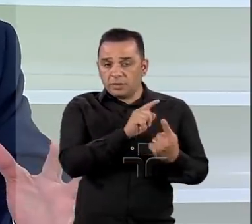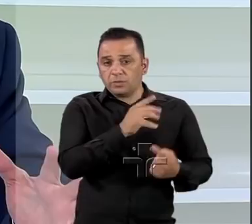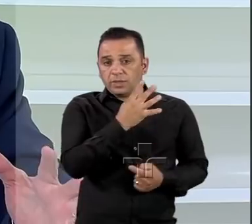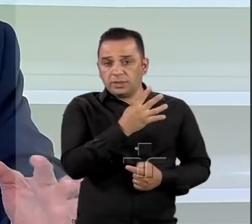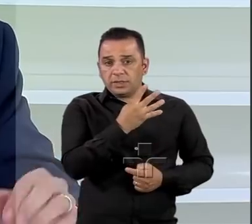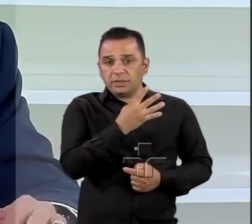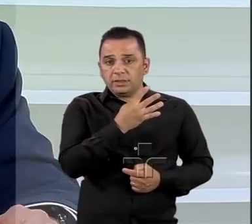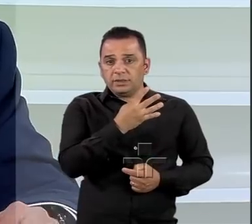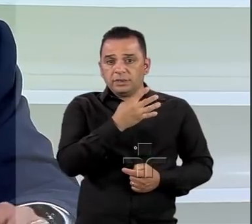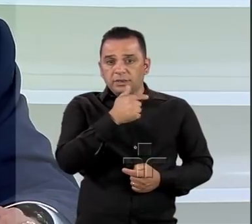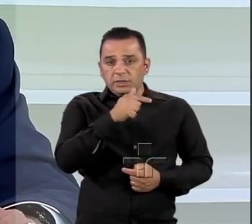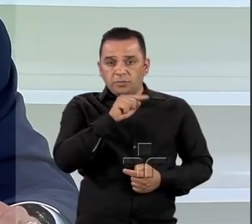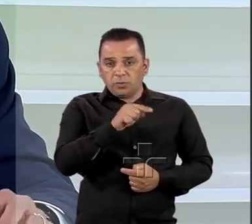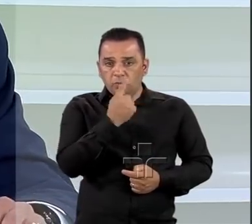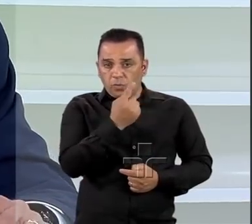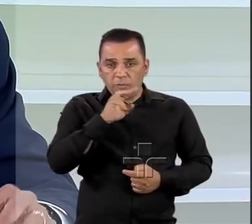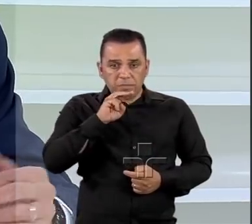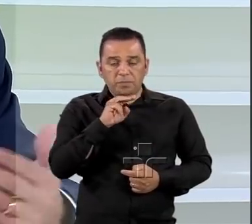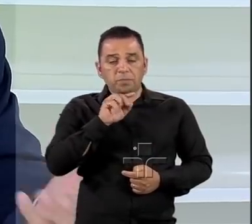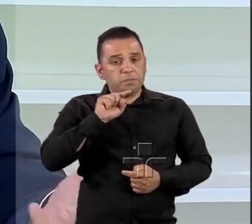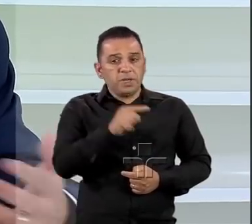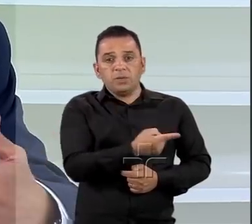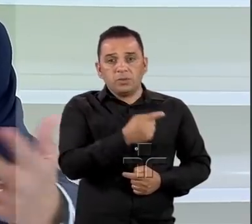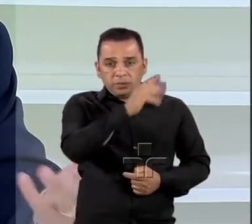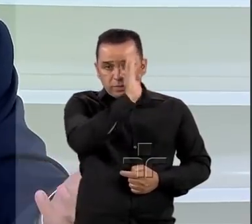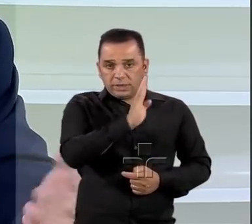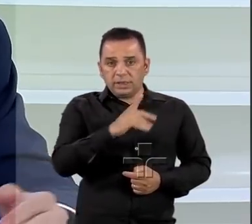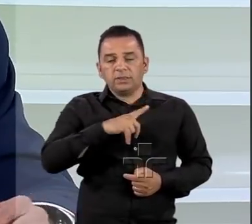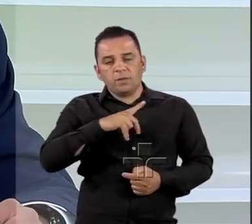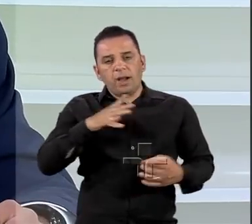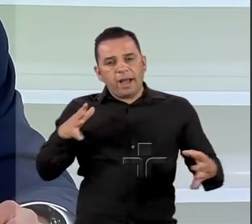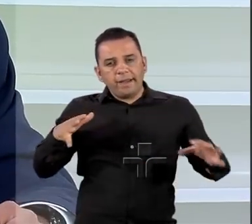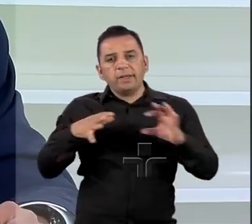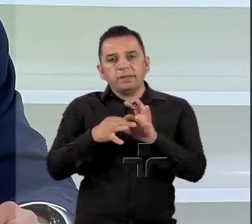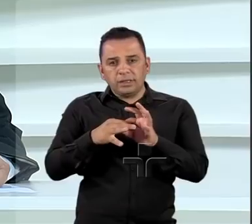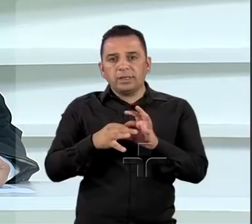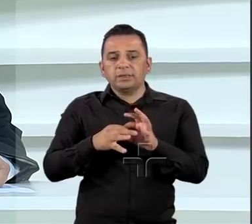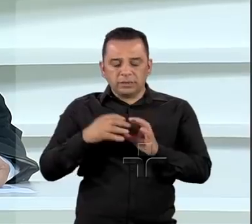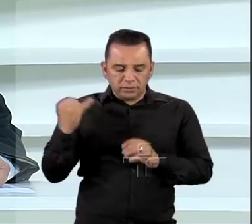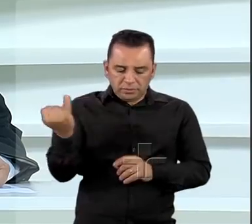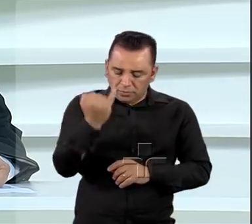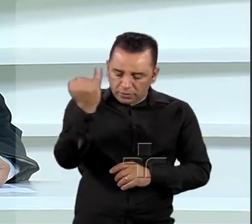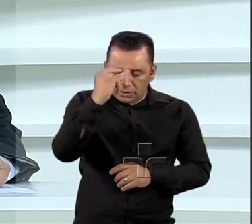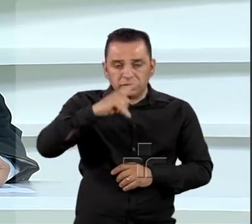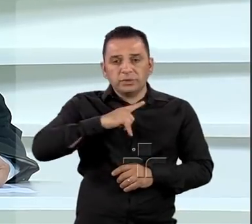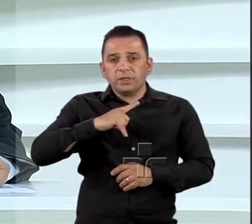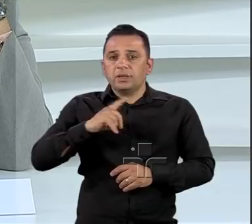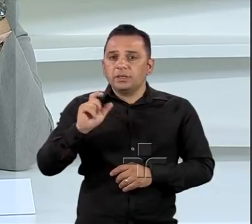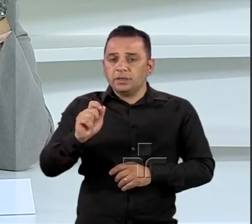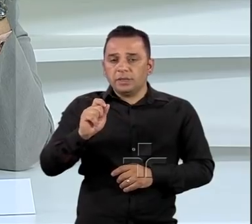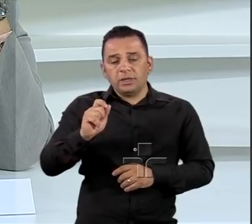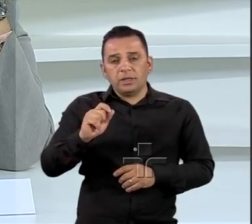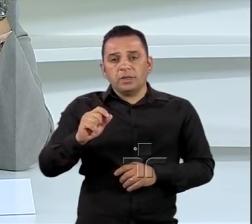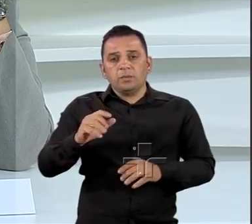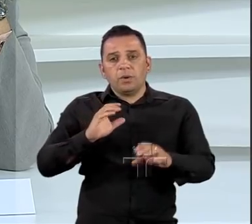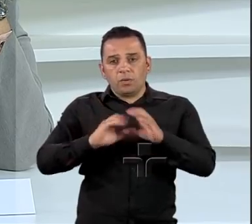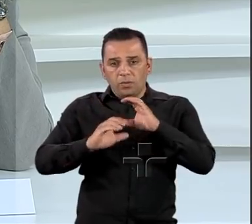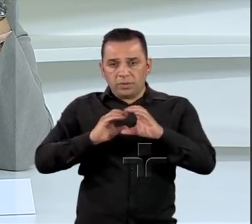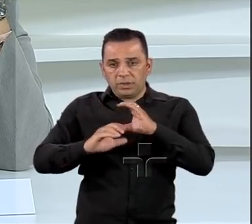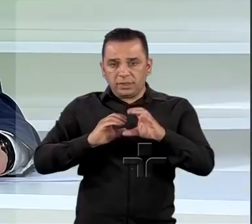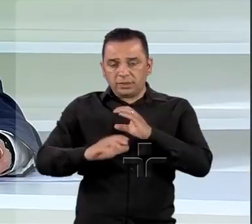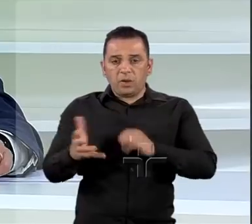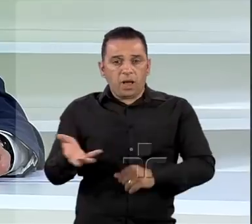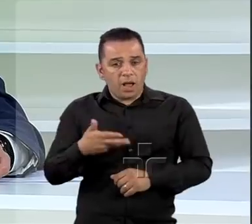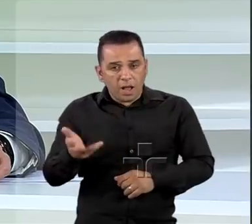Então, a integração é um dos pontos fundamentais do programa, através de uma comunicação muito